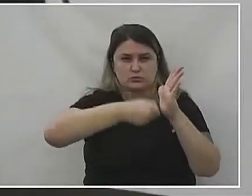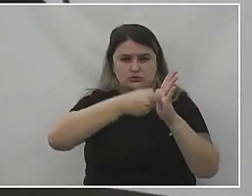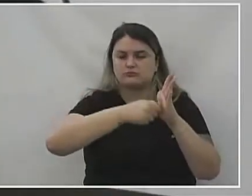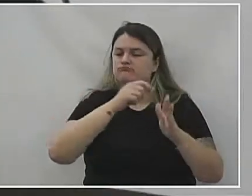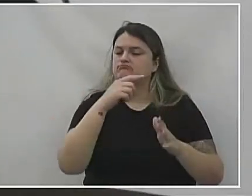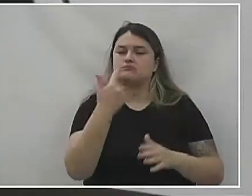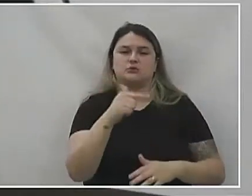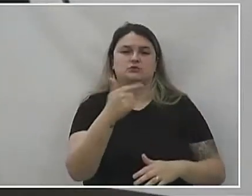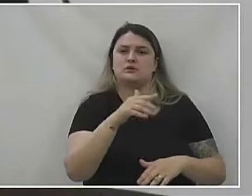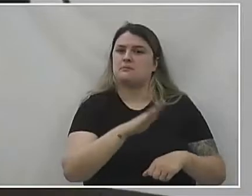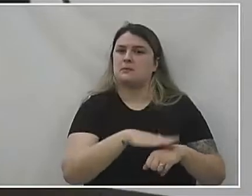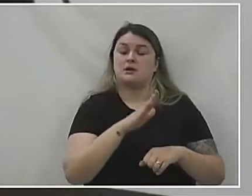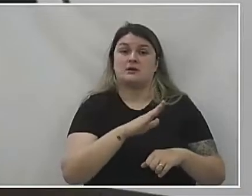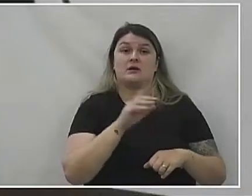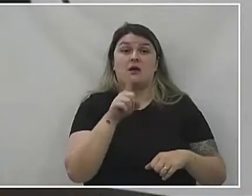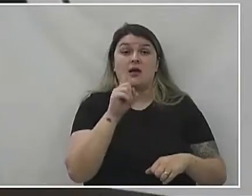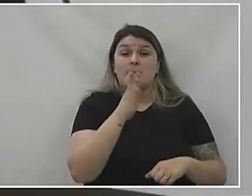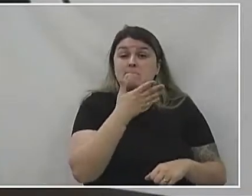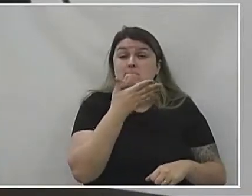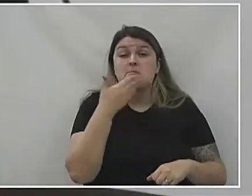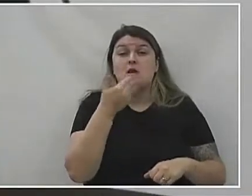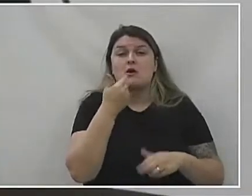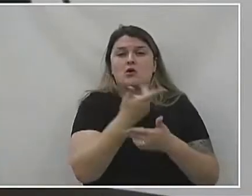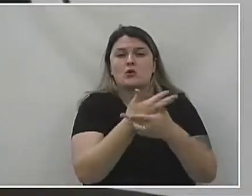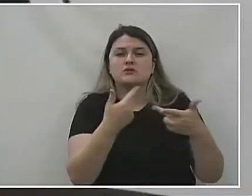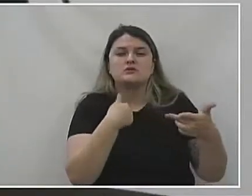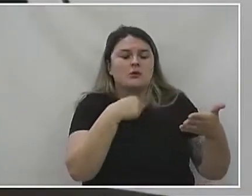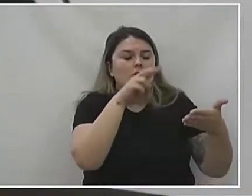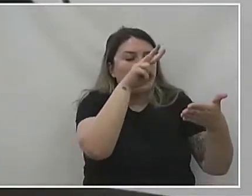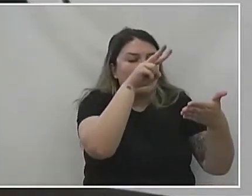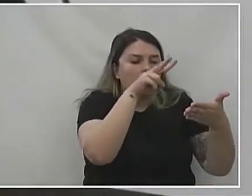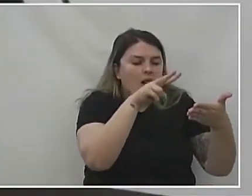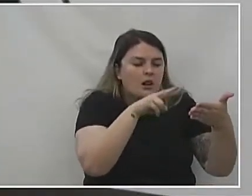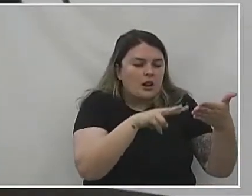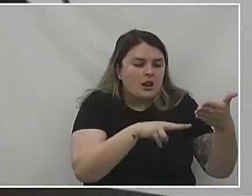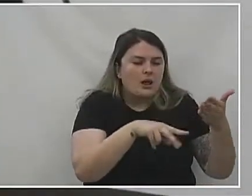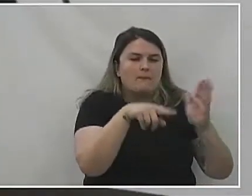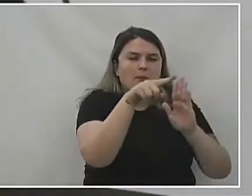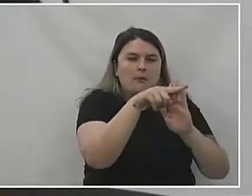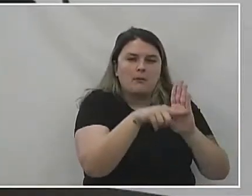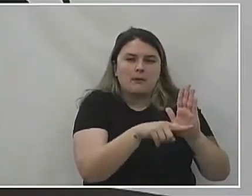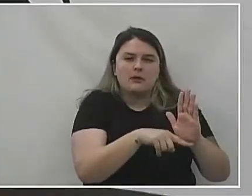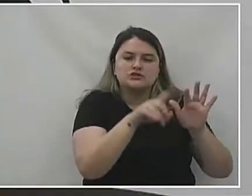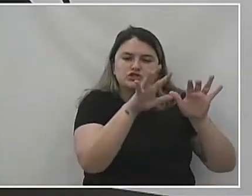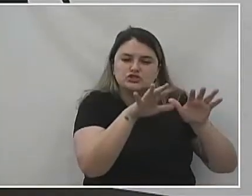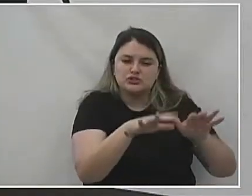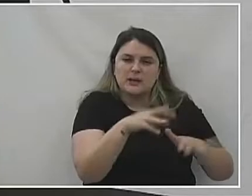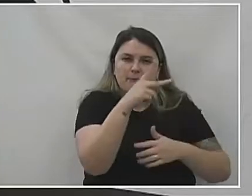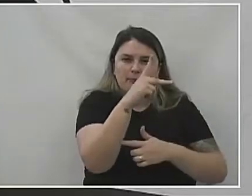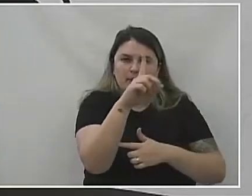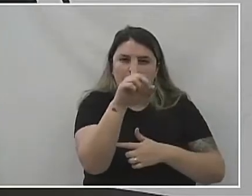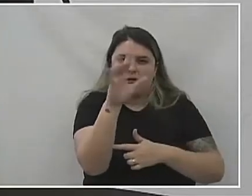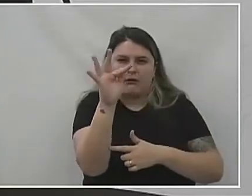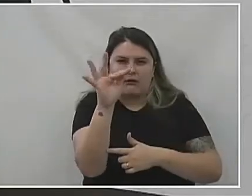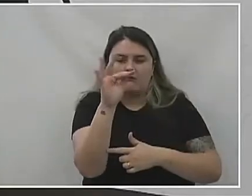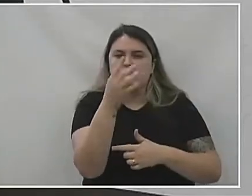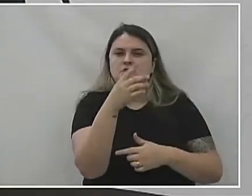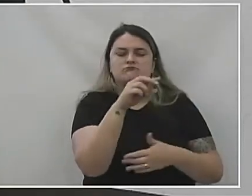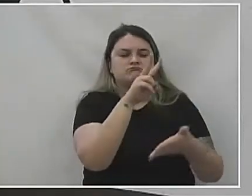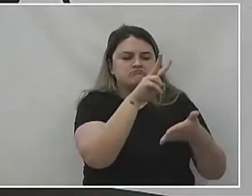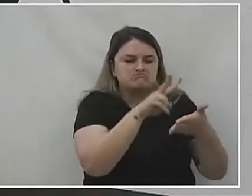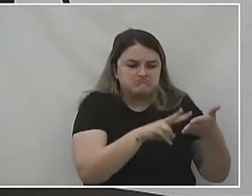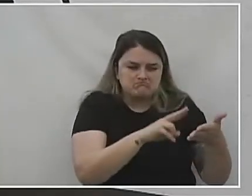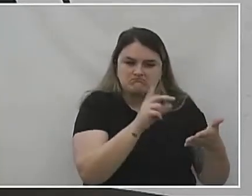a melhor coisa que quando eu peguei o documento e fui ler digitei lá no pdf para ler uma vez documento não encontrei